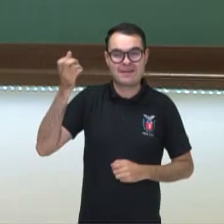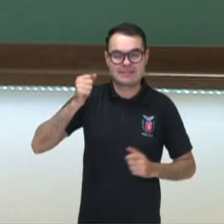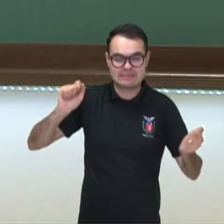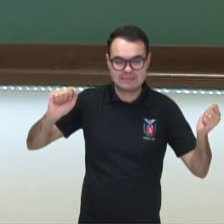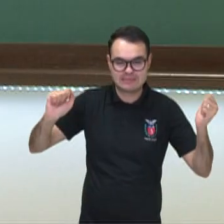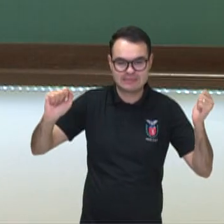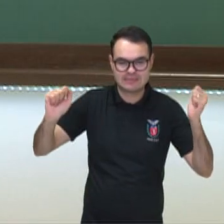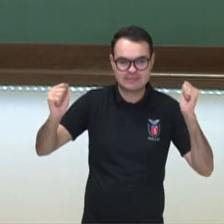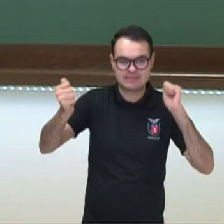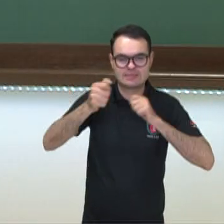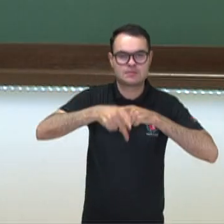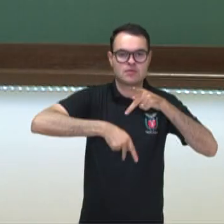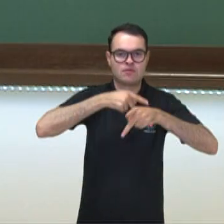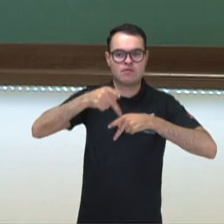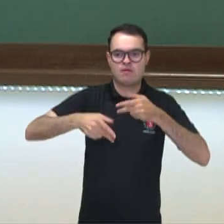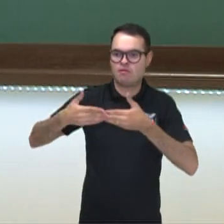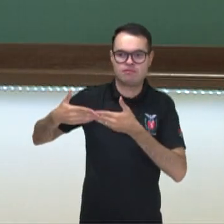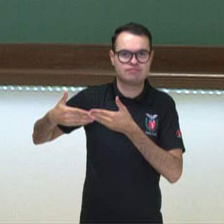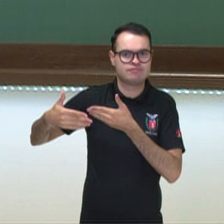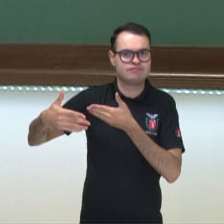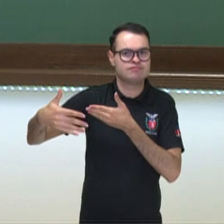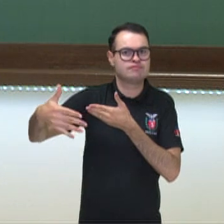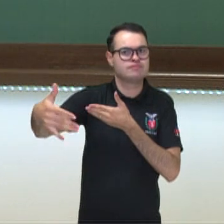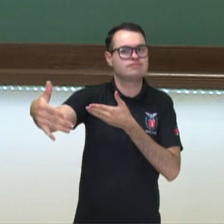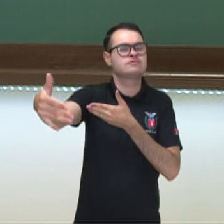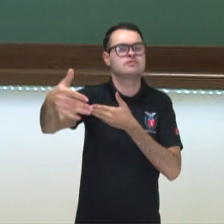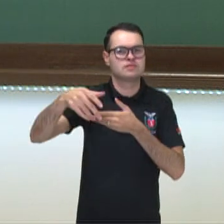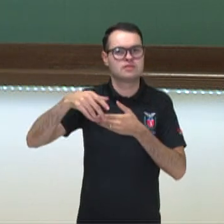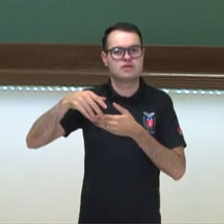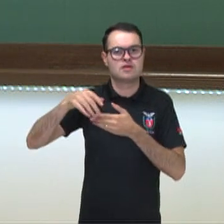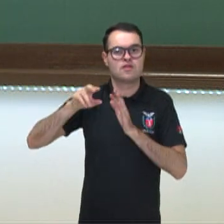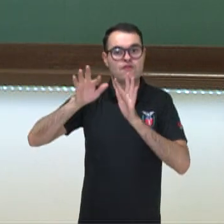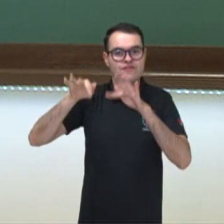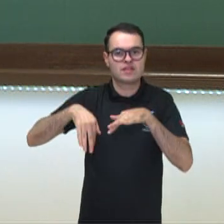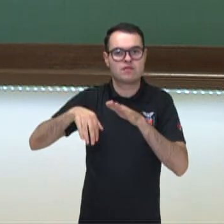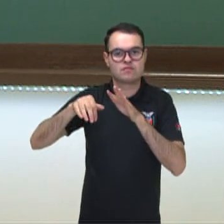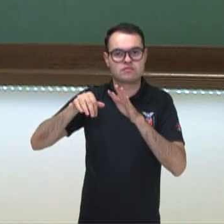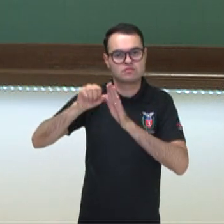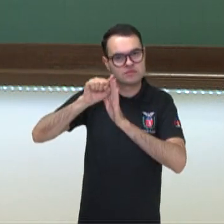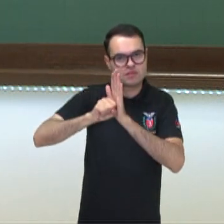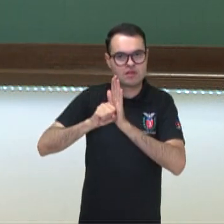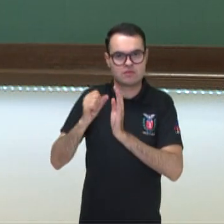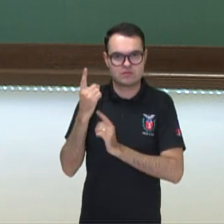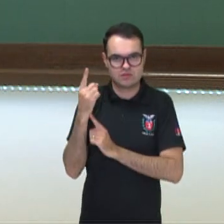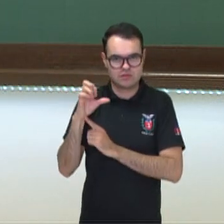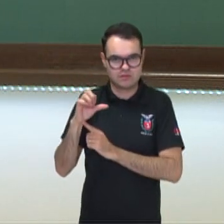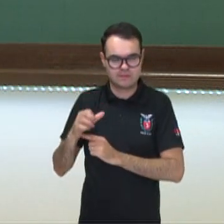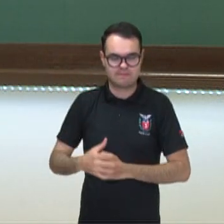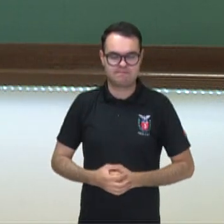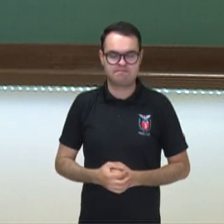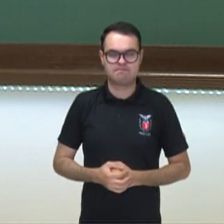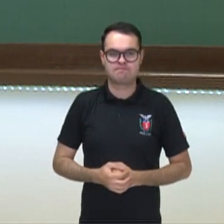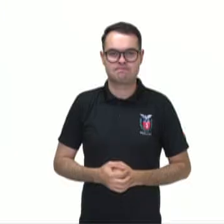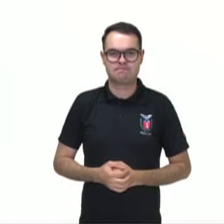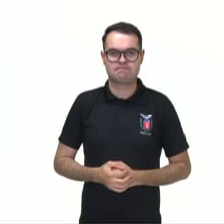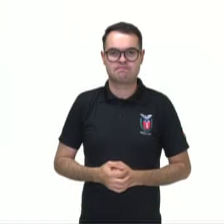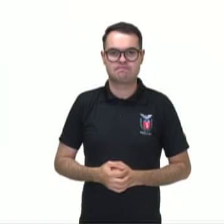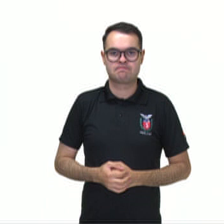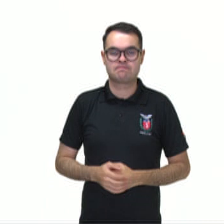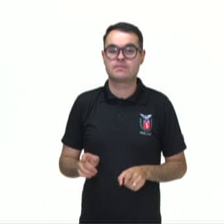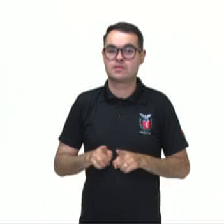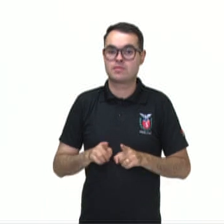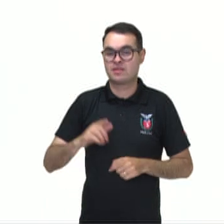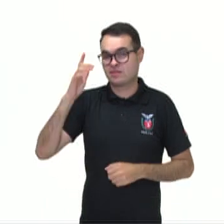que pareça, foi uma vertente brasileira no final do século XIX. E a teoria